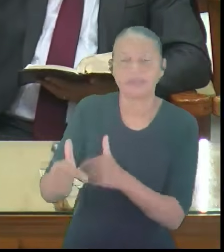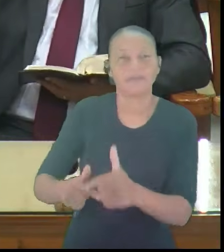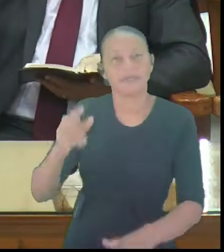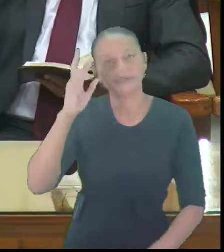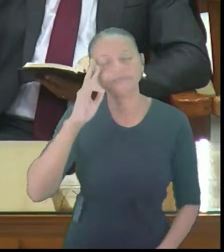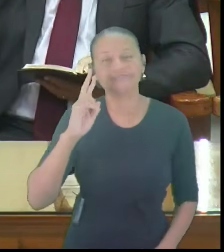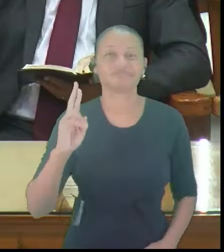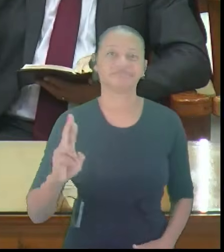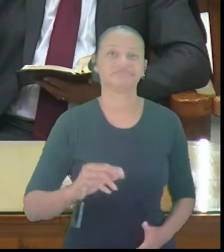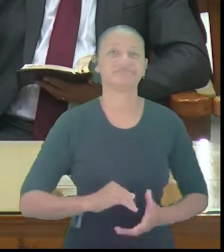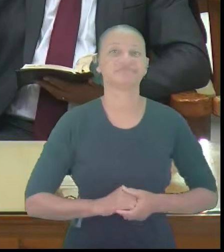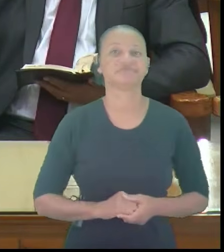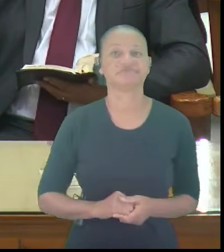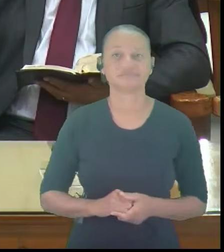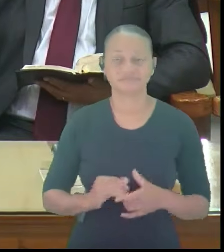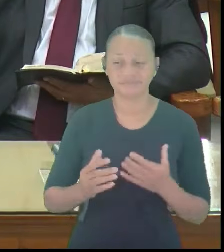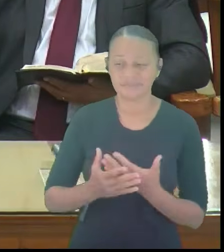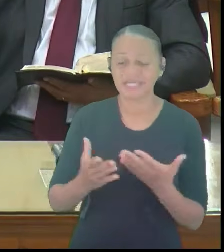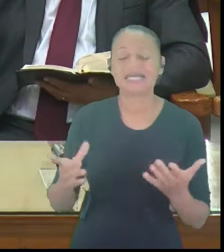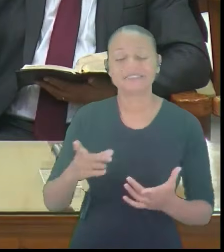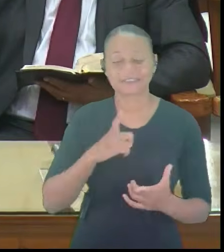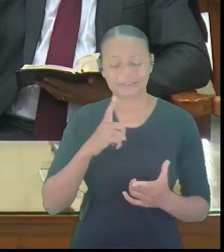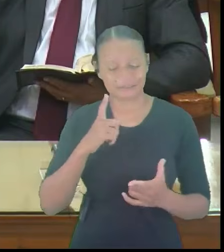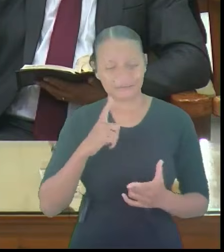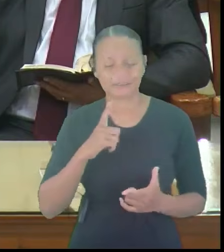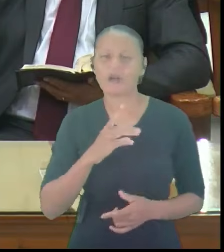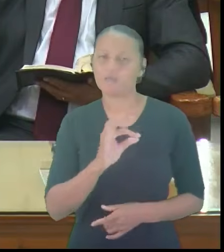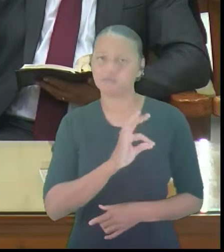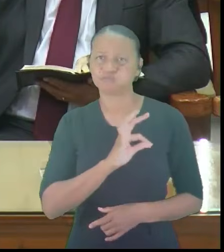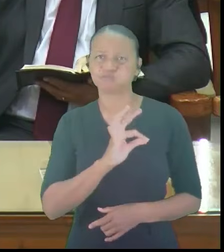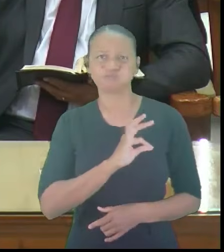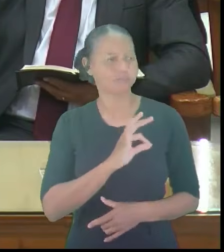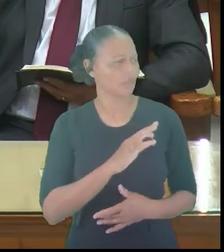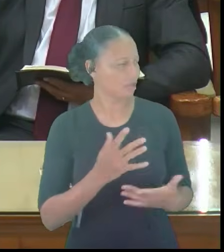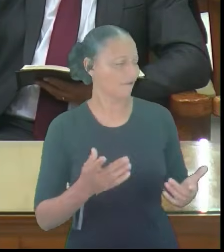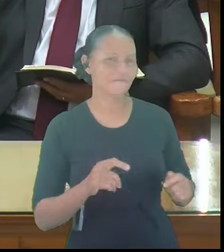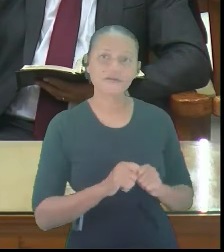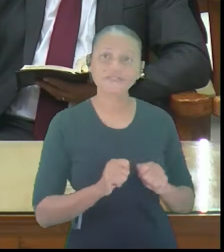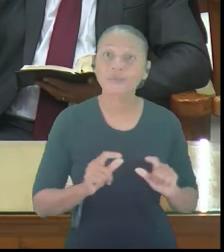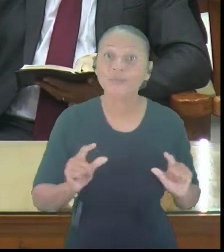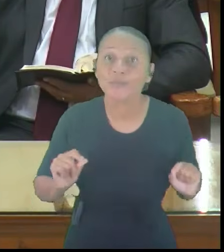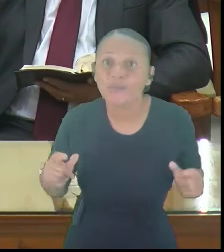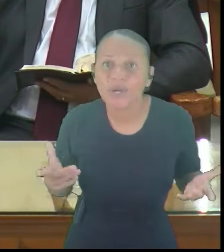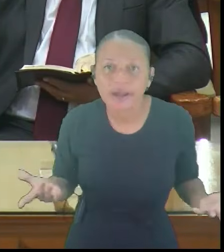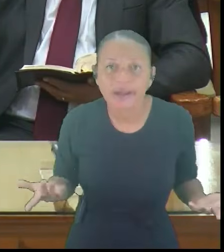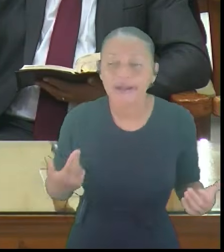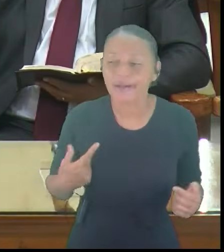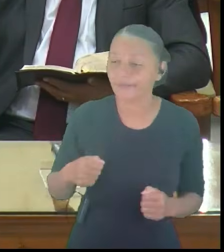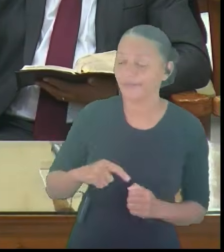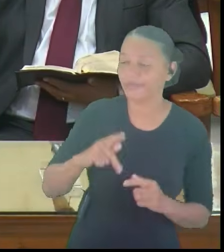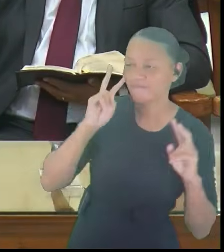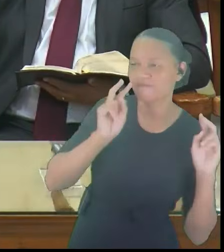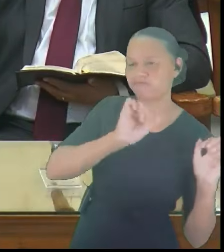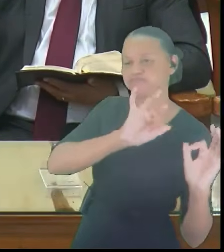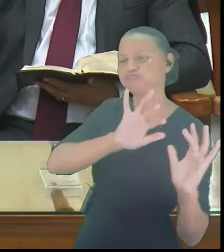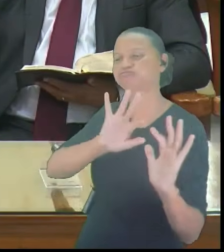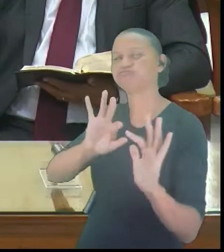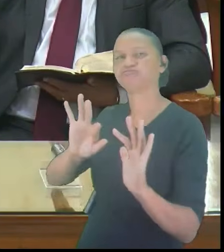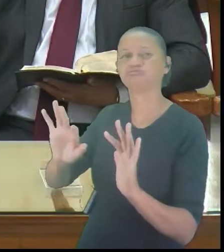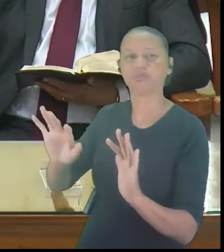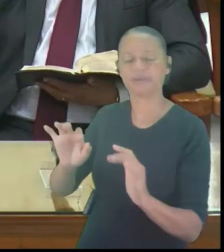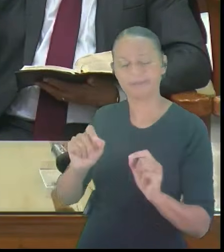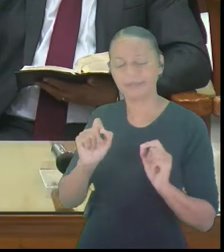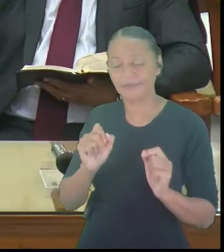Senhor. Eles tinham a polícia, eles poderiam simplesmente fazer o quê? Quando os crentes estivessem reunidos,